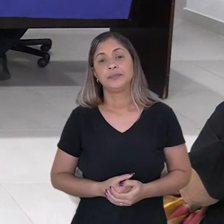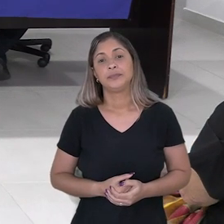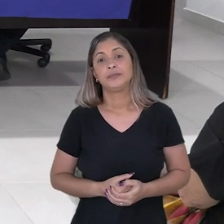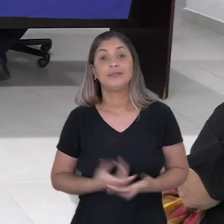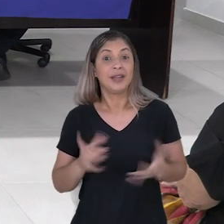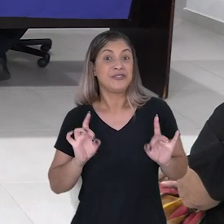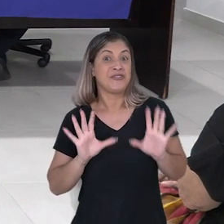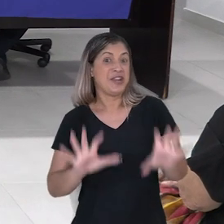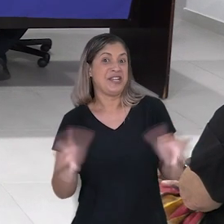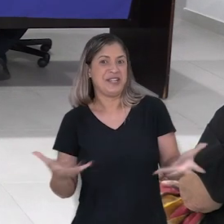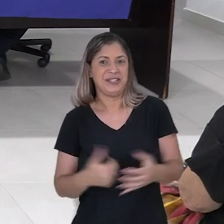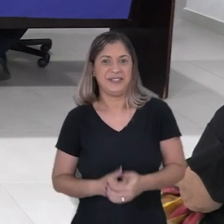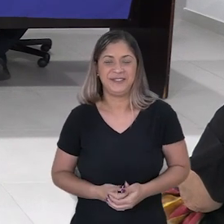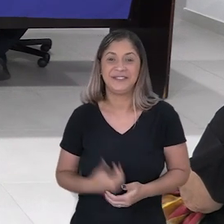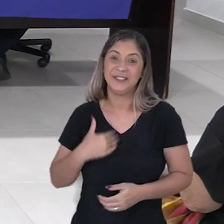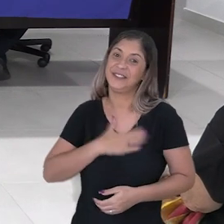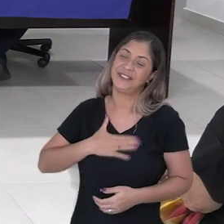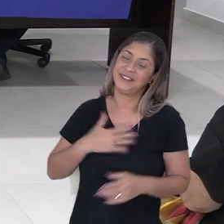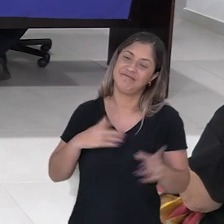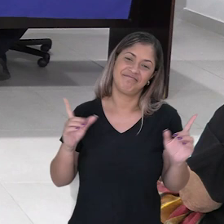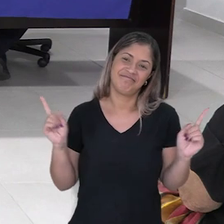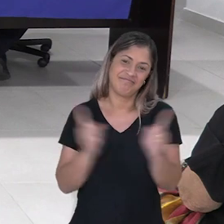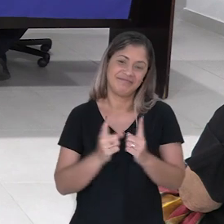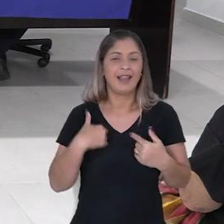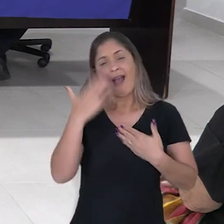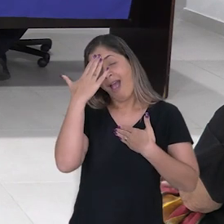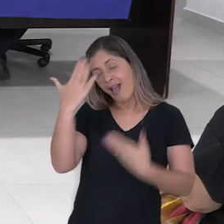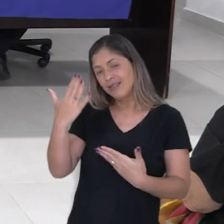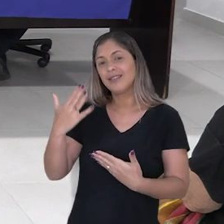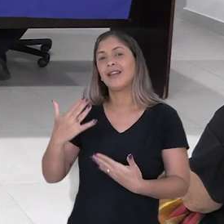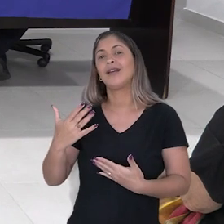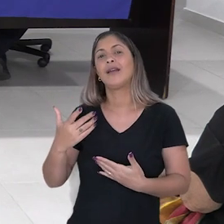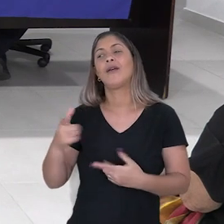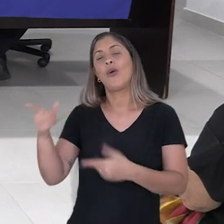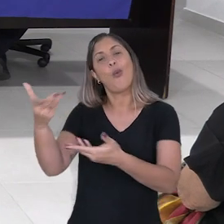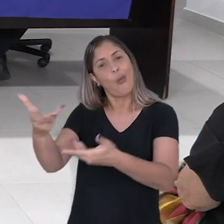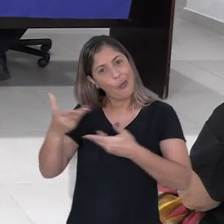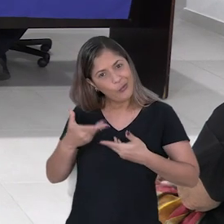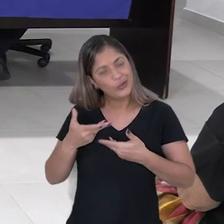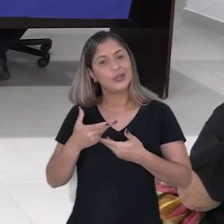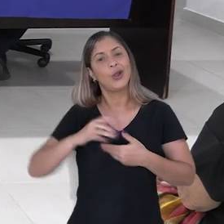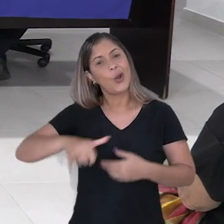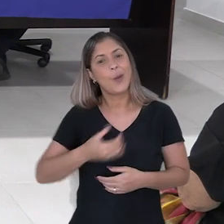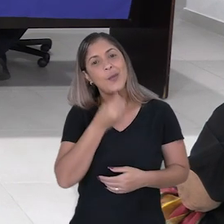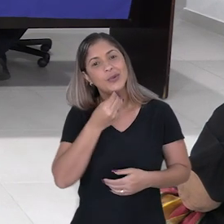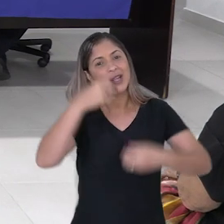É basicamente isso. Eu gostaria só de encerrar minha fala agradecendo ao convite do CBPF, agradecendo